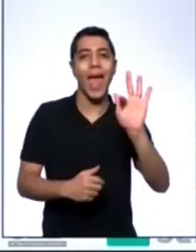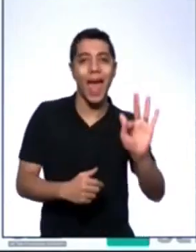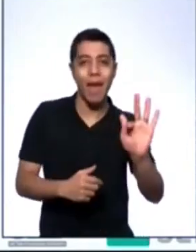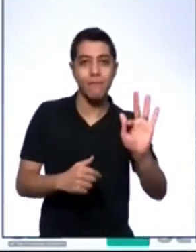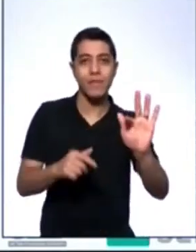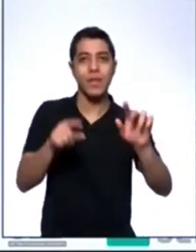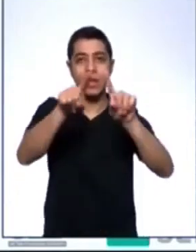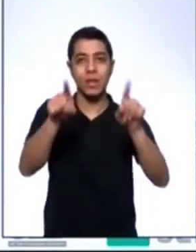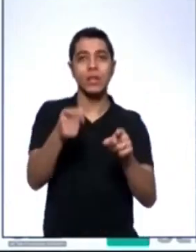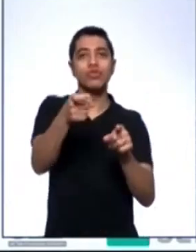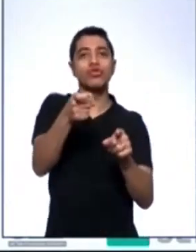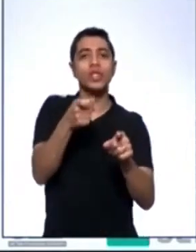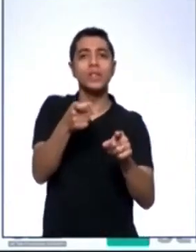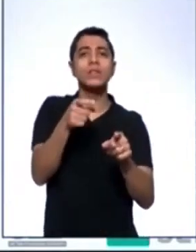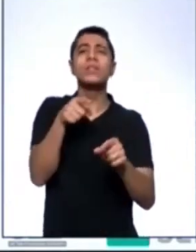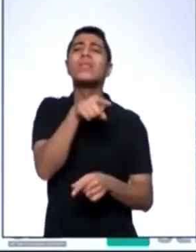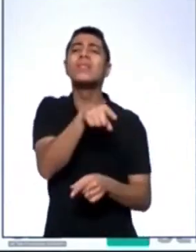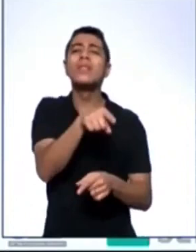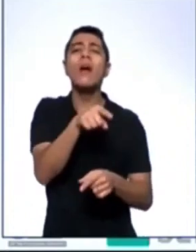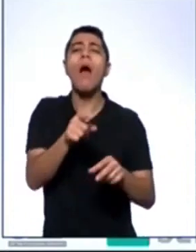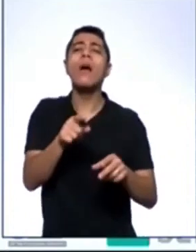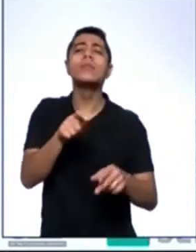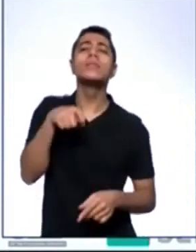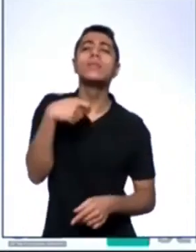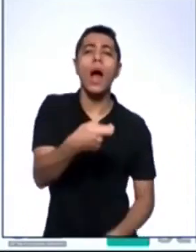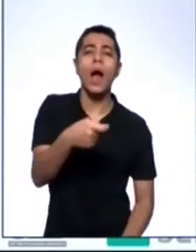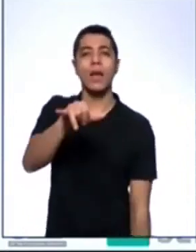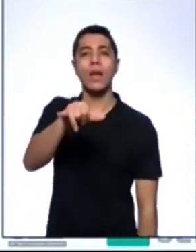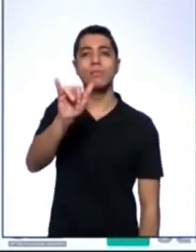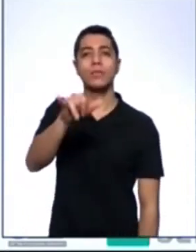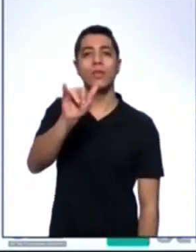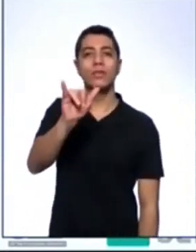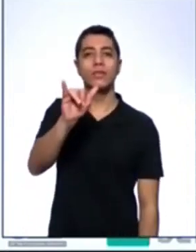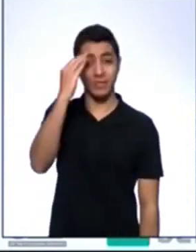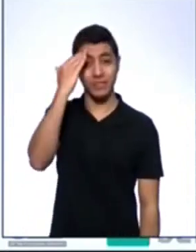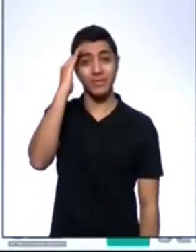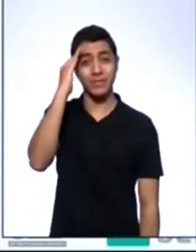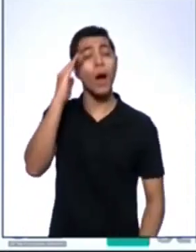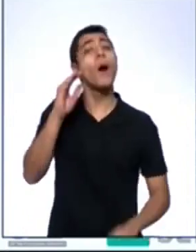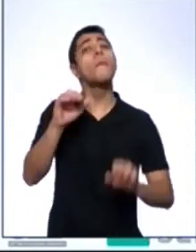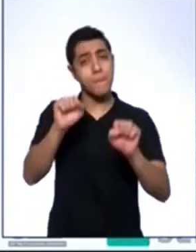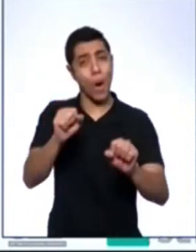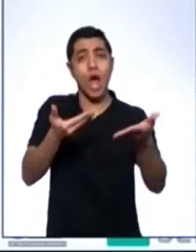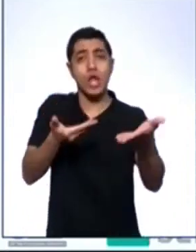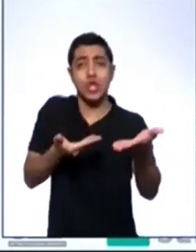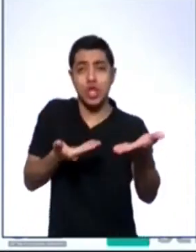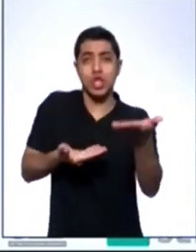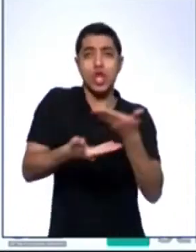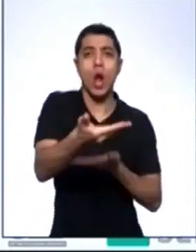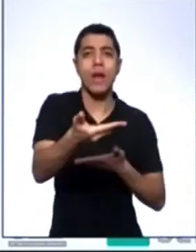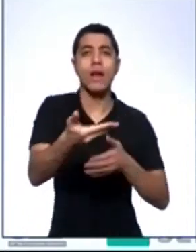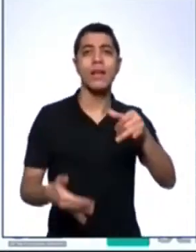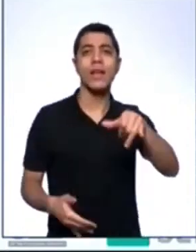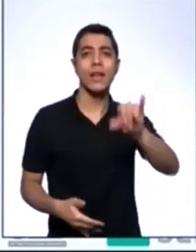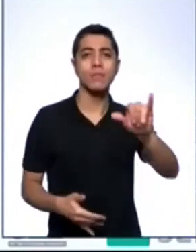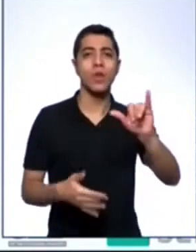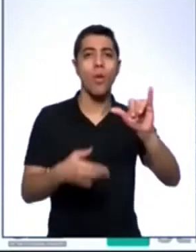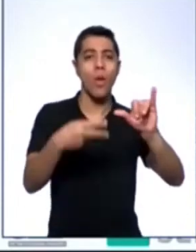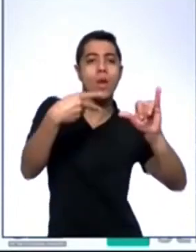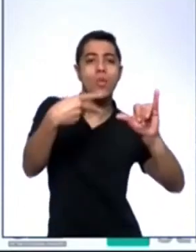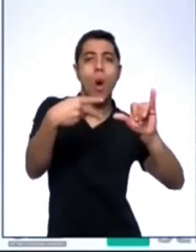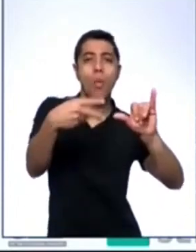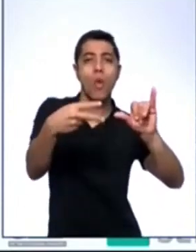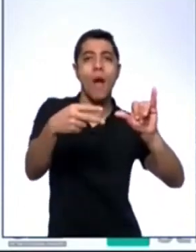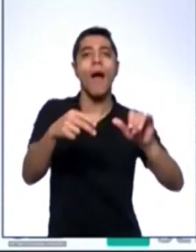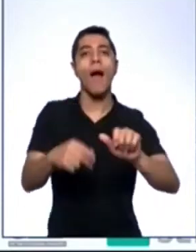precisa se preocupar é digital entrou y = x + b o gráfico é uma reta que ela